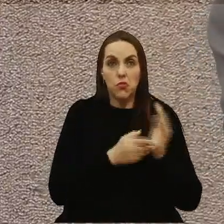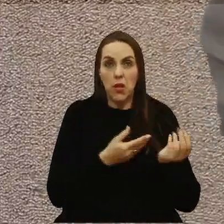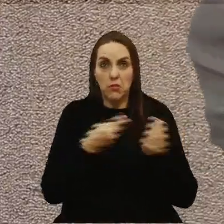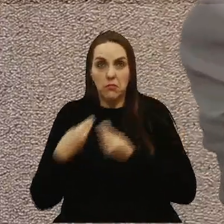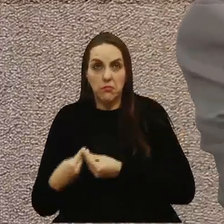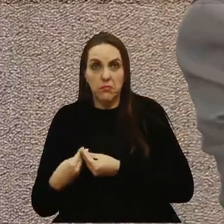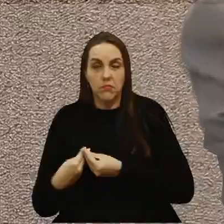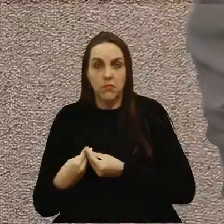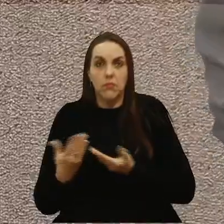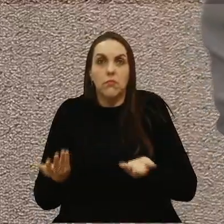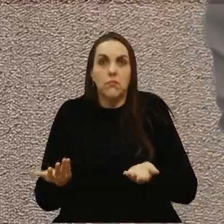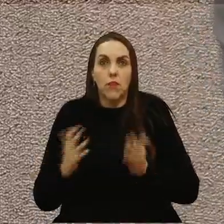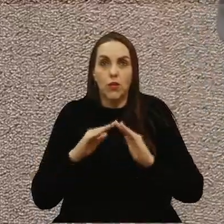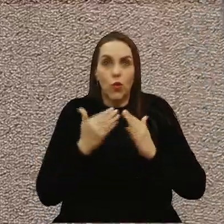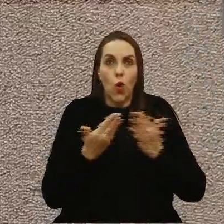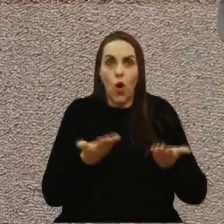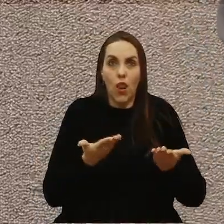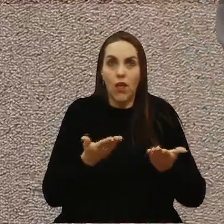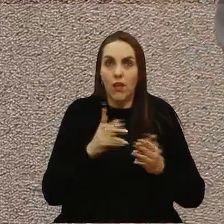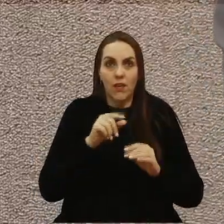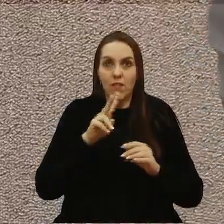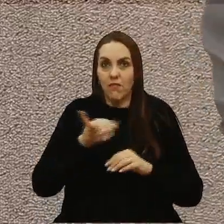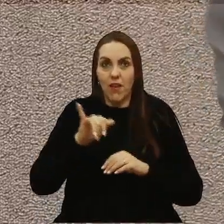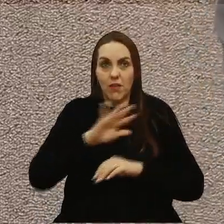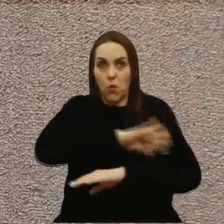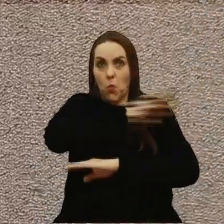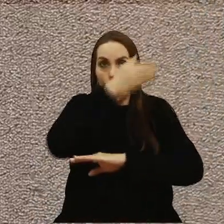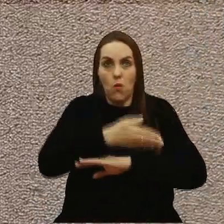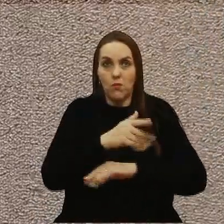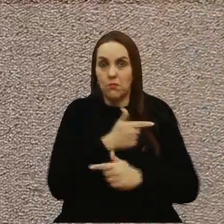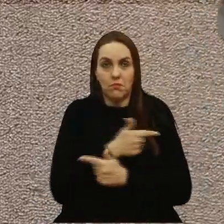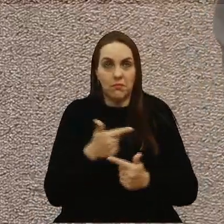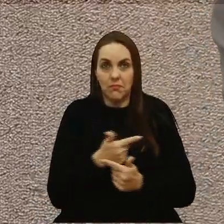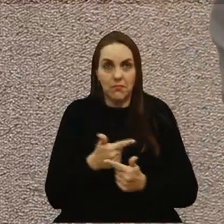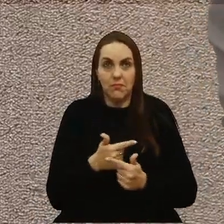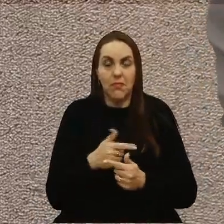E aí o colégio simplesmente vai ficar sem a quadra, vai perder